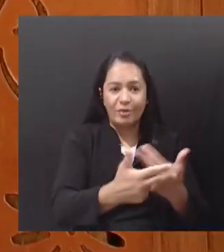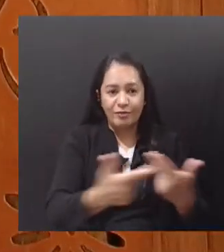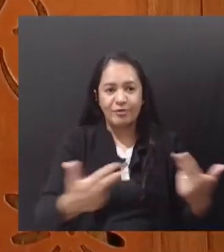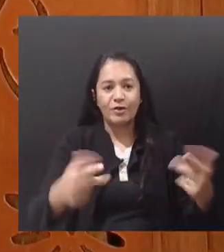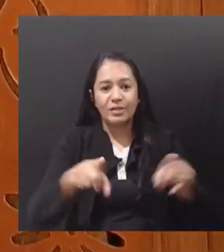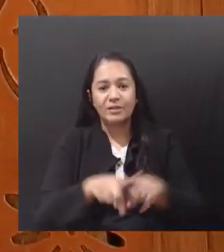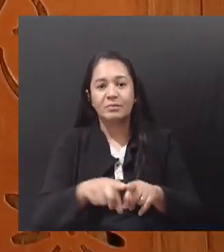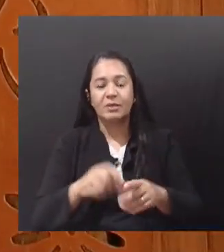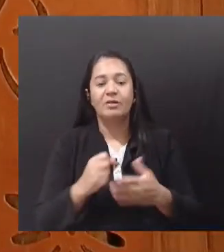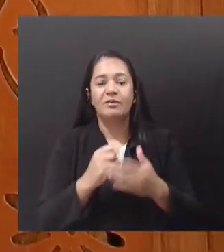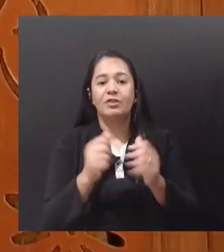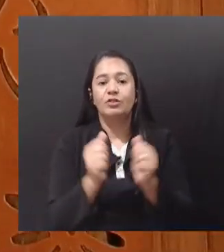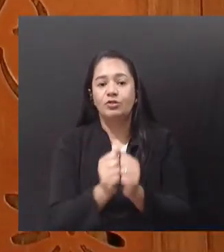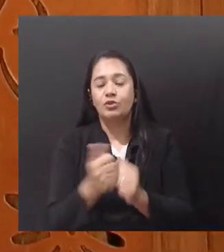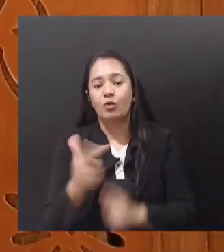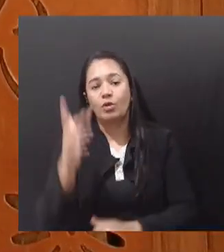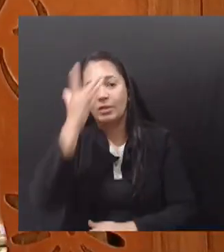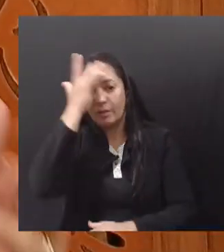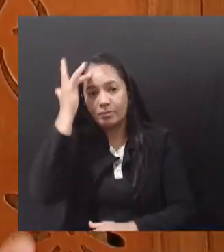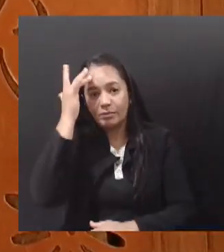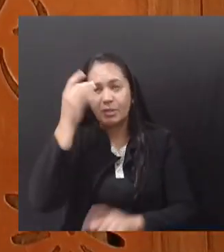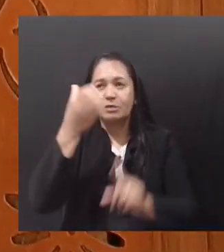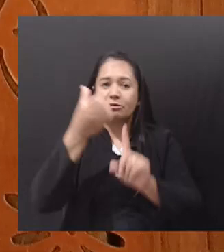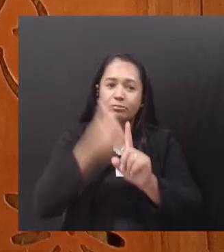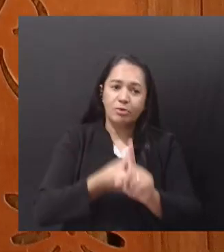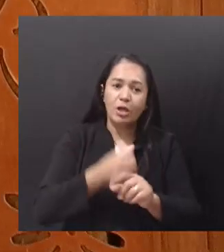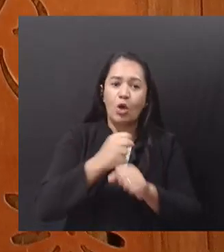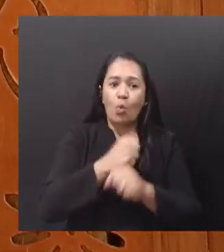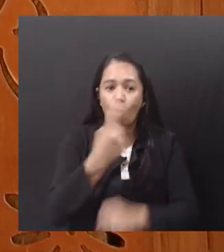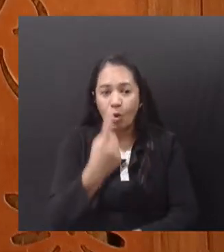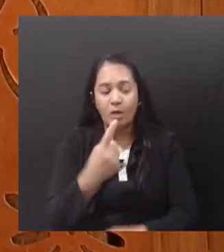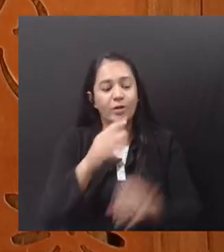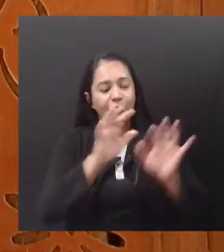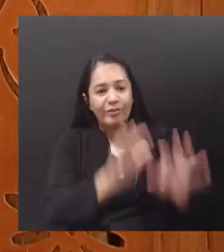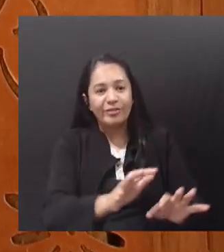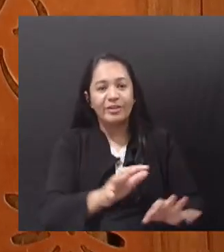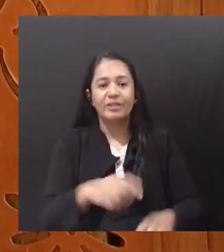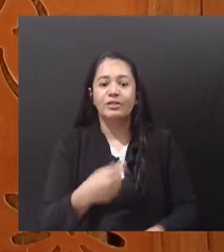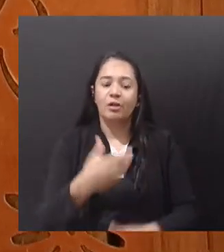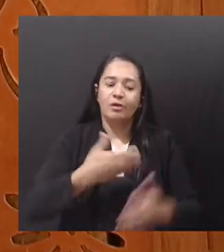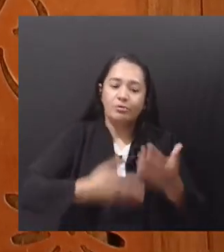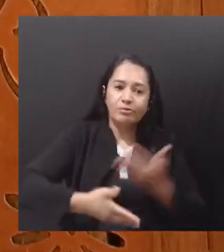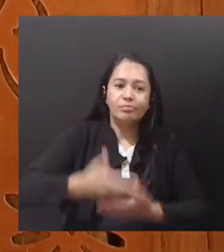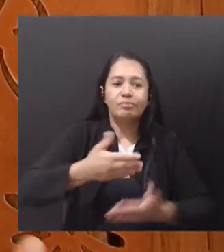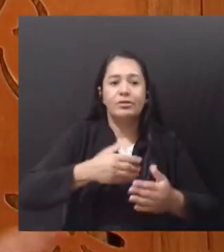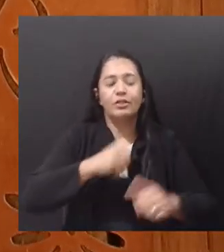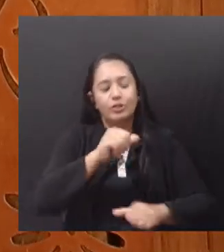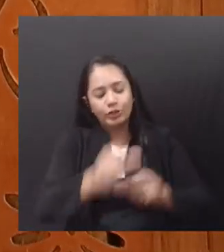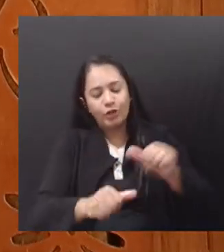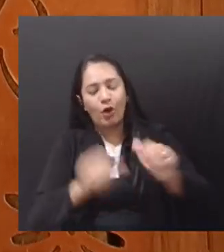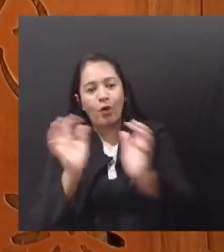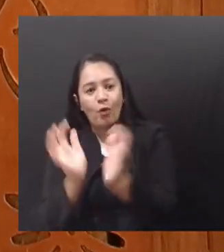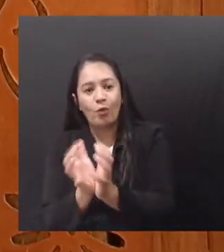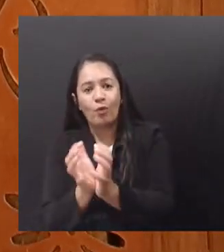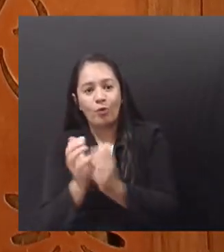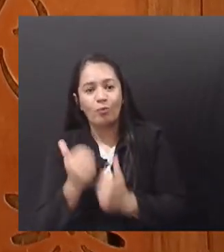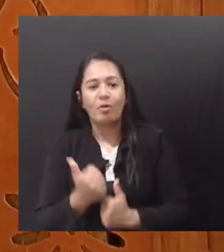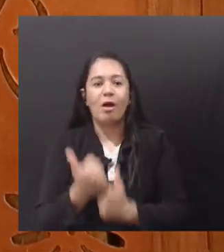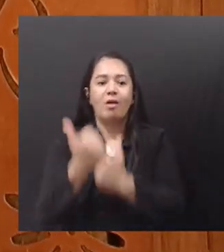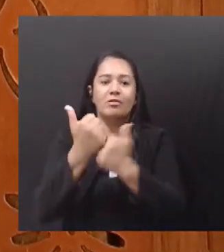com um caravaneiro que vai ficar uns 6 meses, 1 ano, né? Nós vamos trocando as equipes para dar esse